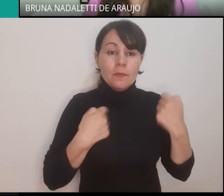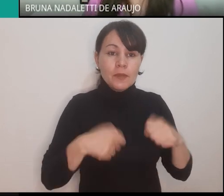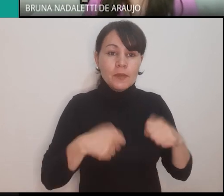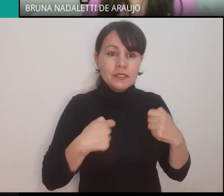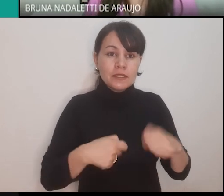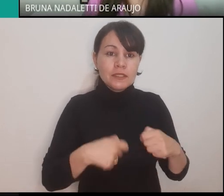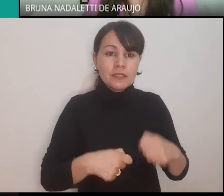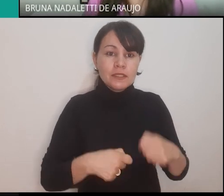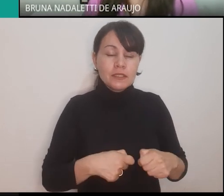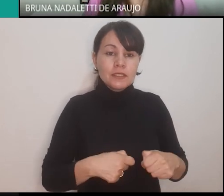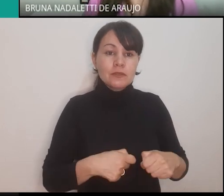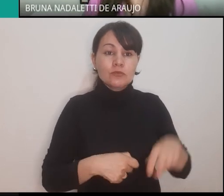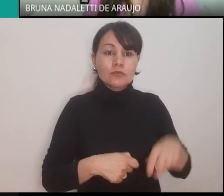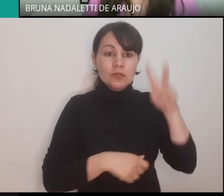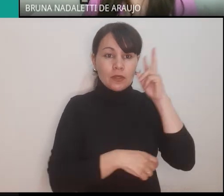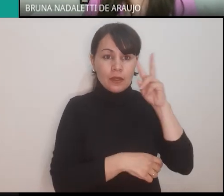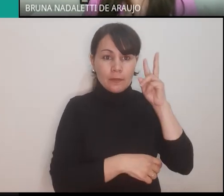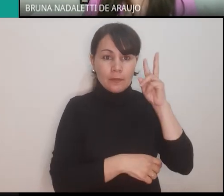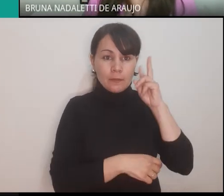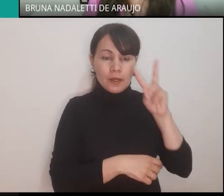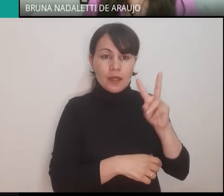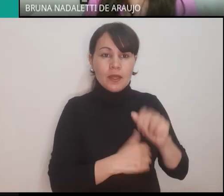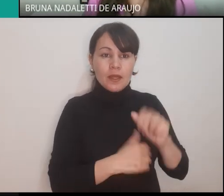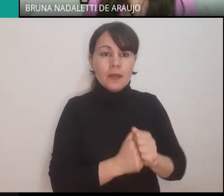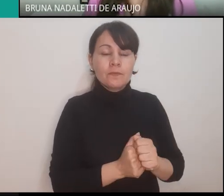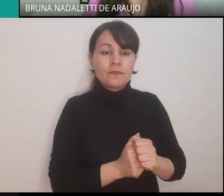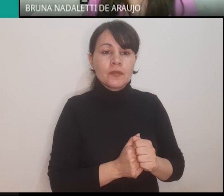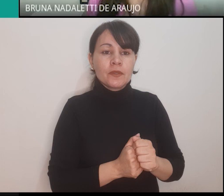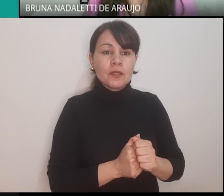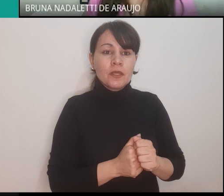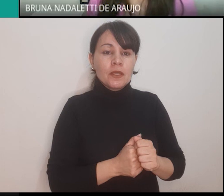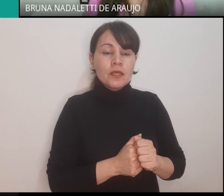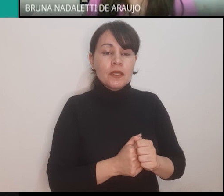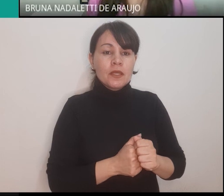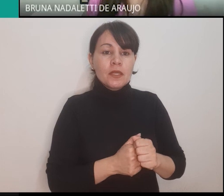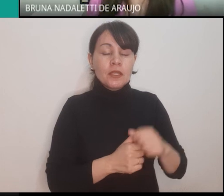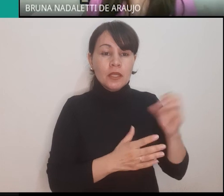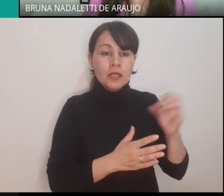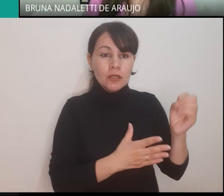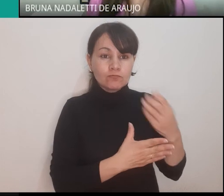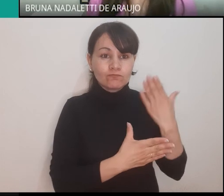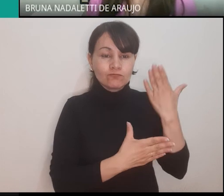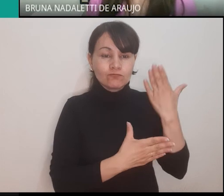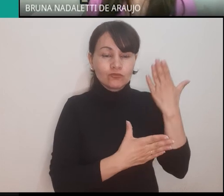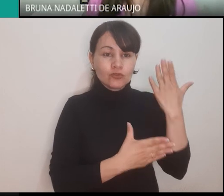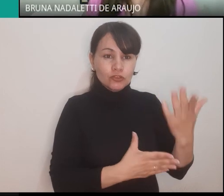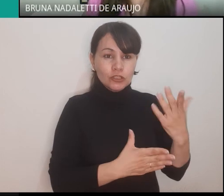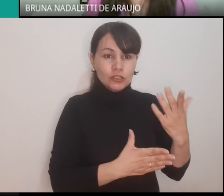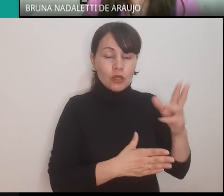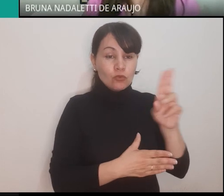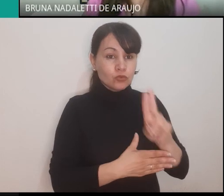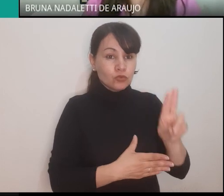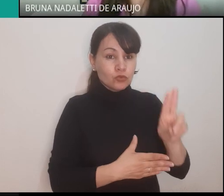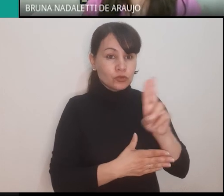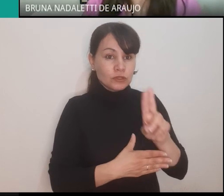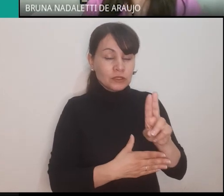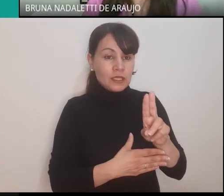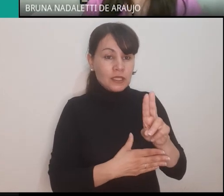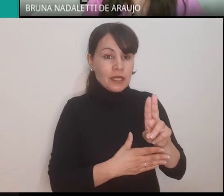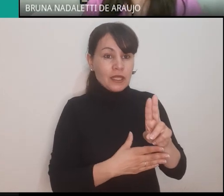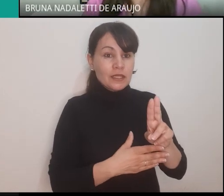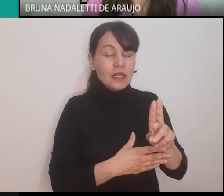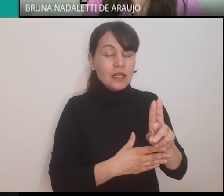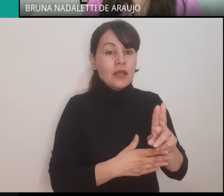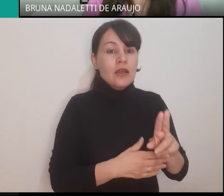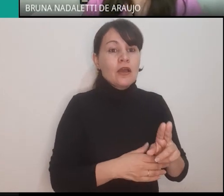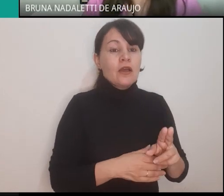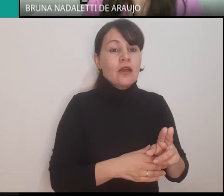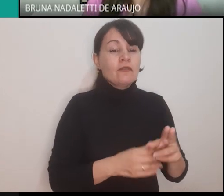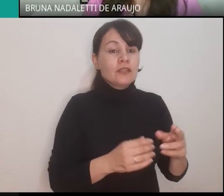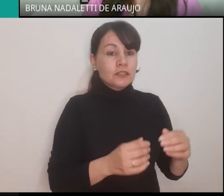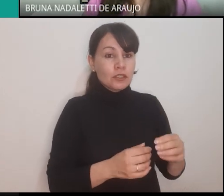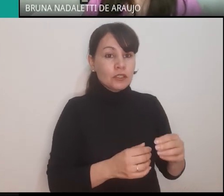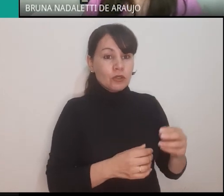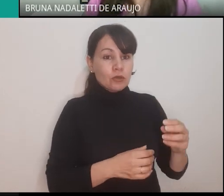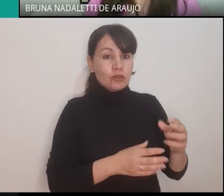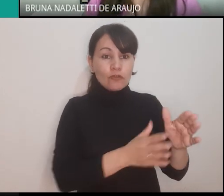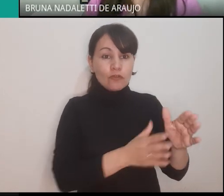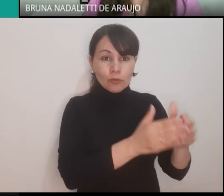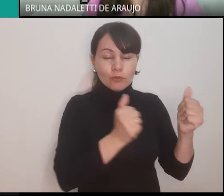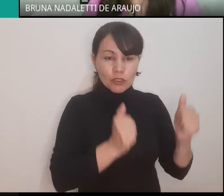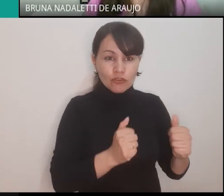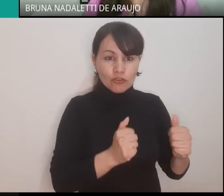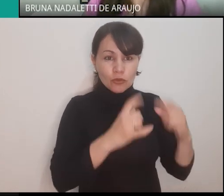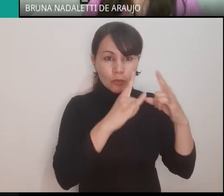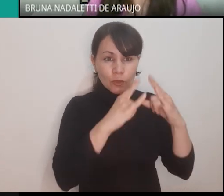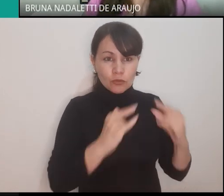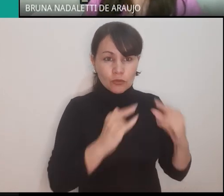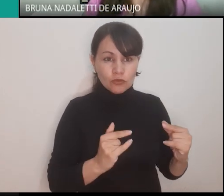precisamos reforçar. E aqui a solução utilizada vai depender daquela padronizada pela instituição.